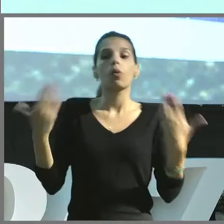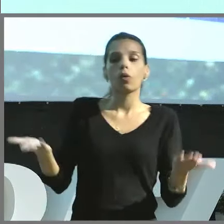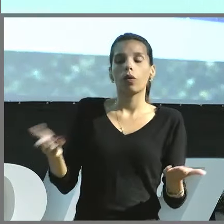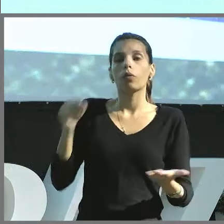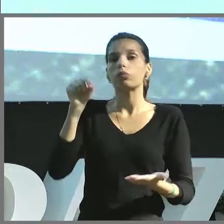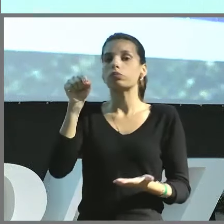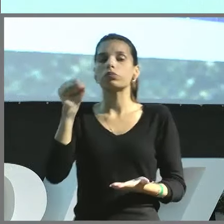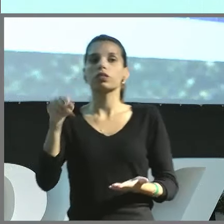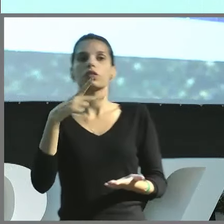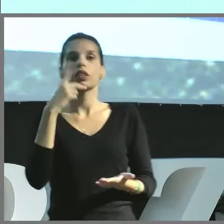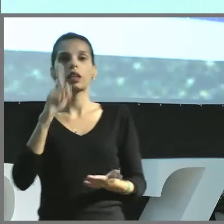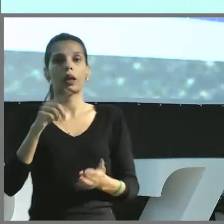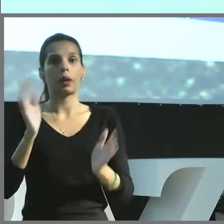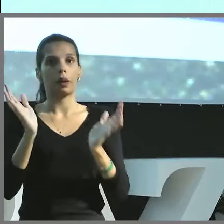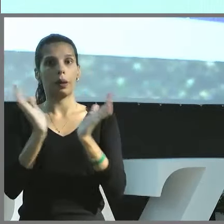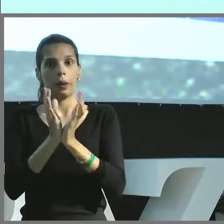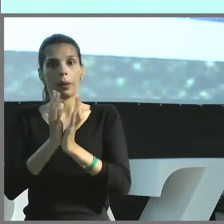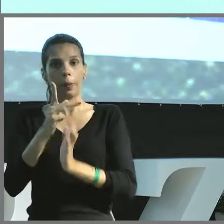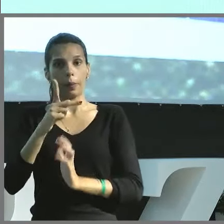Ah, aprendi um negócio do Pai Nosso.